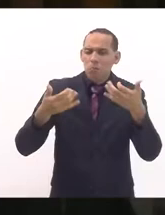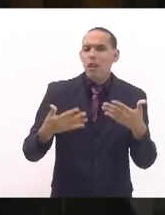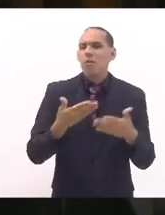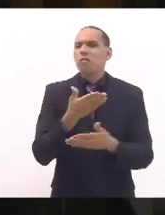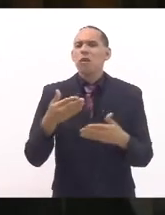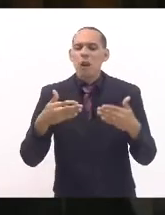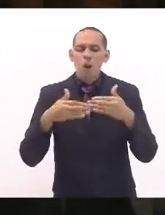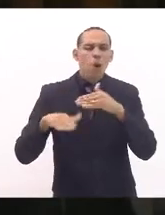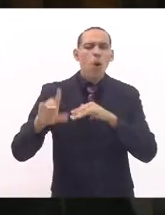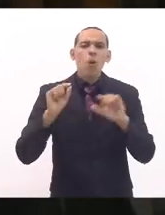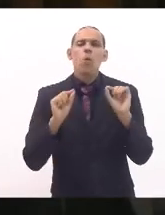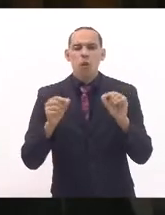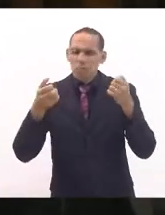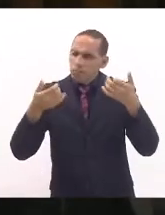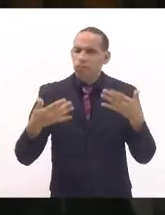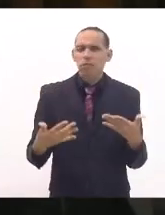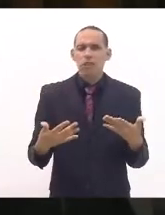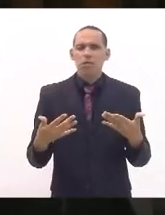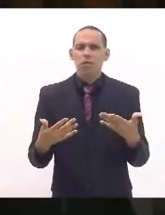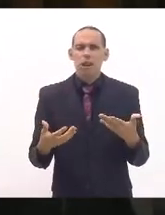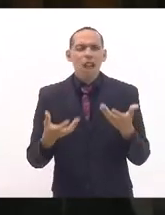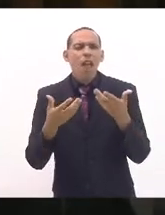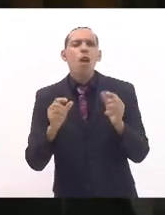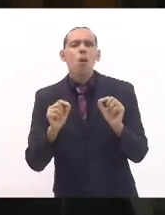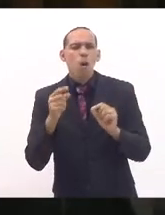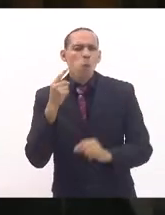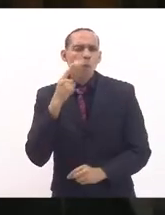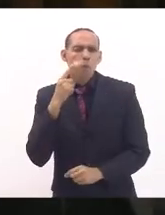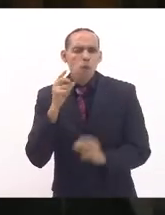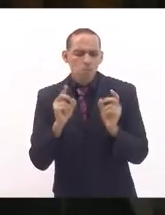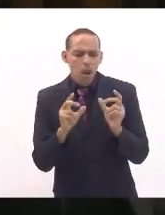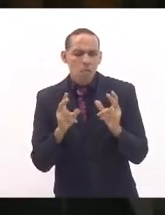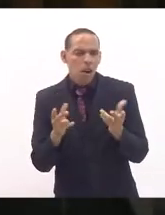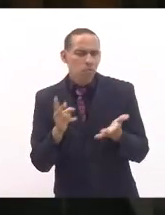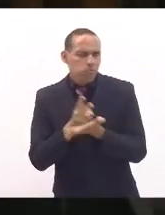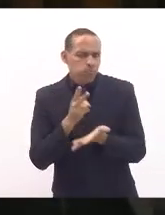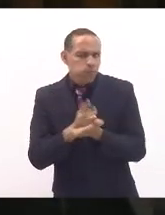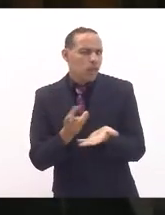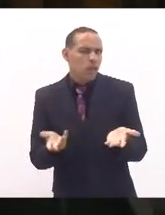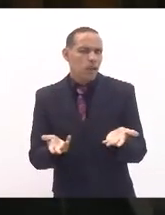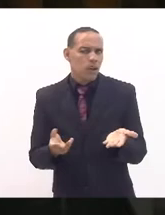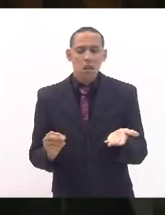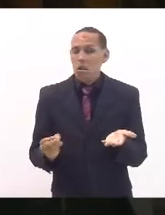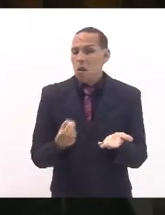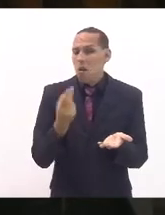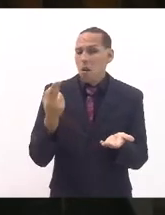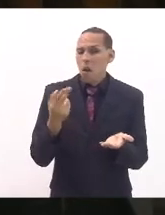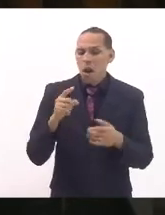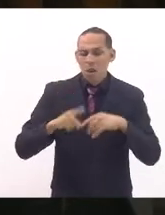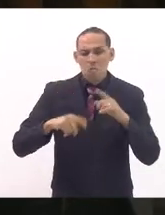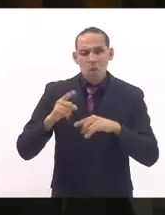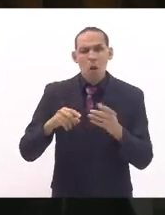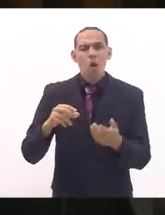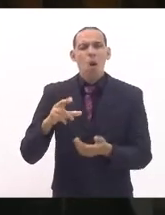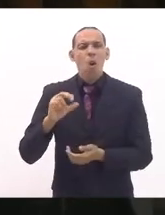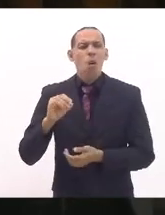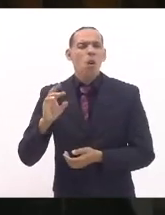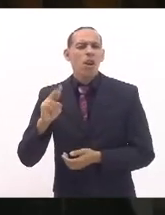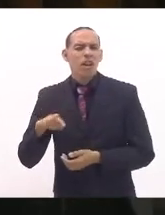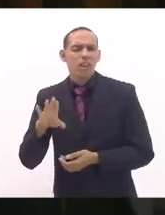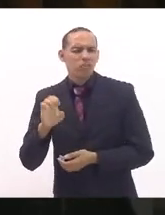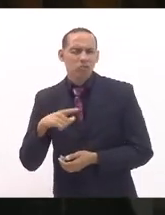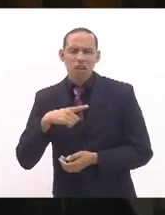discordam. Eles querem que continue vendendo bala nas escolas? Eles querem que continue vendendo produtos com corantes nas